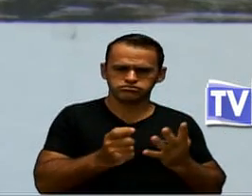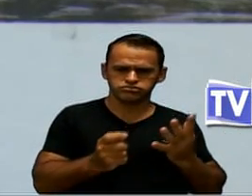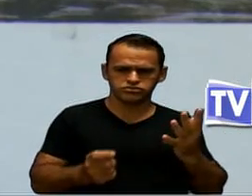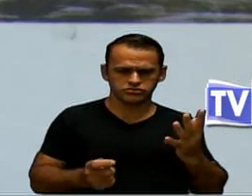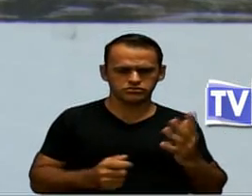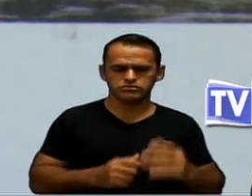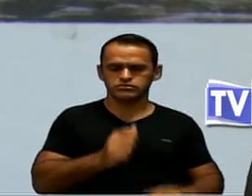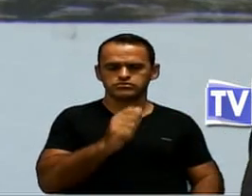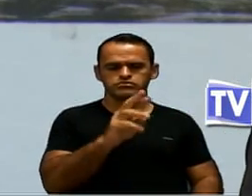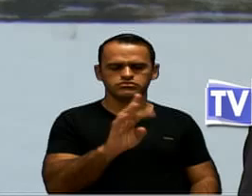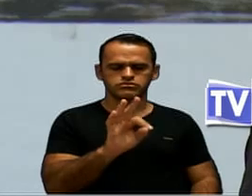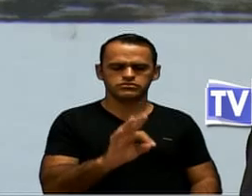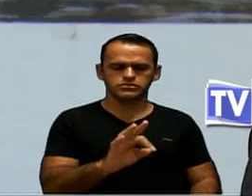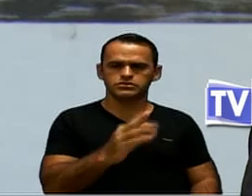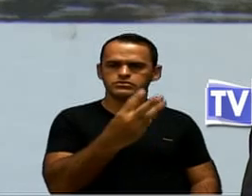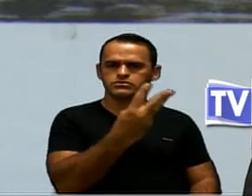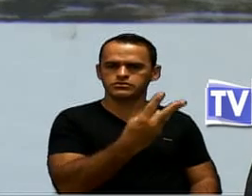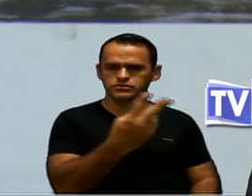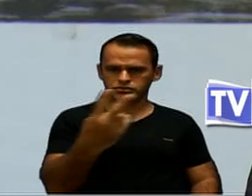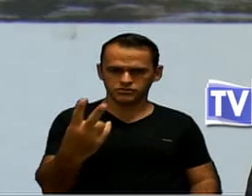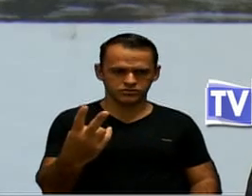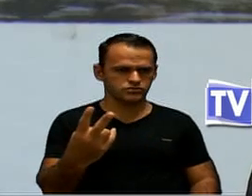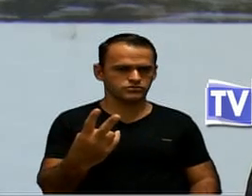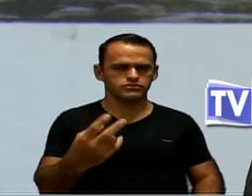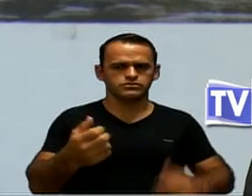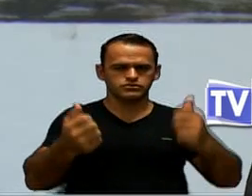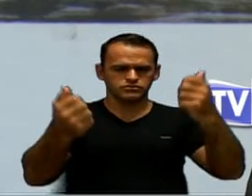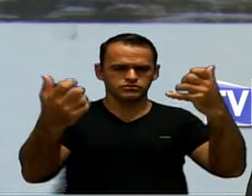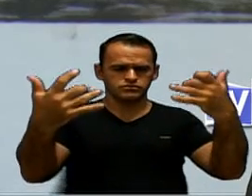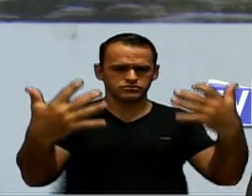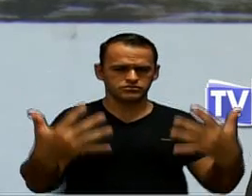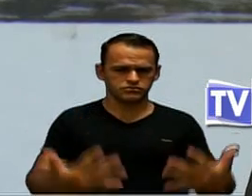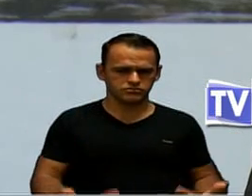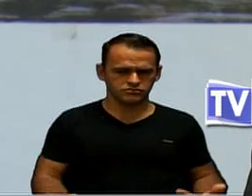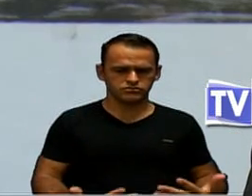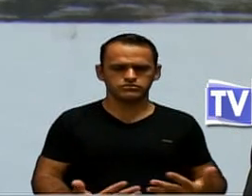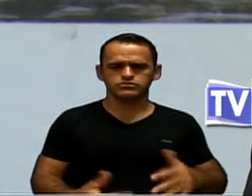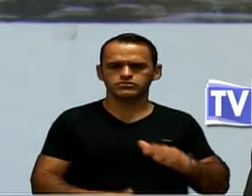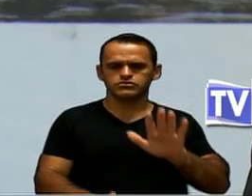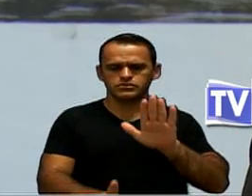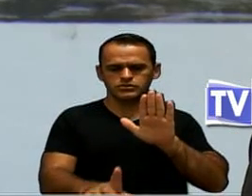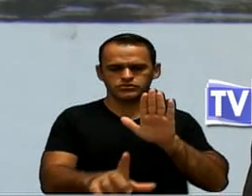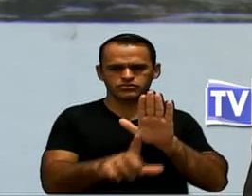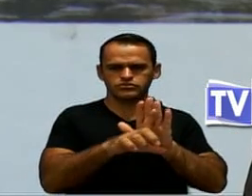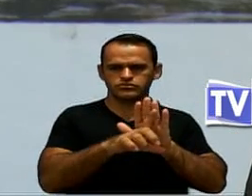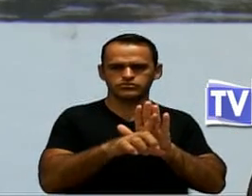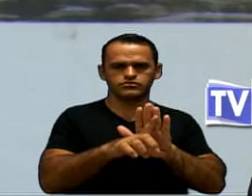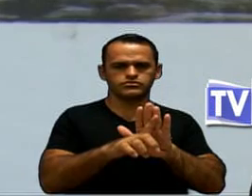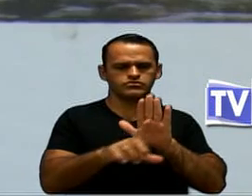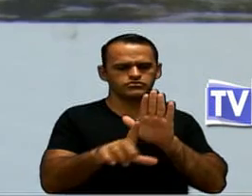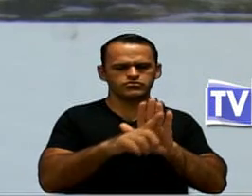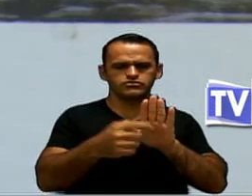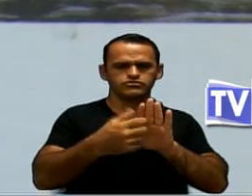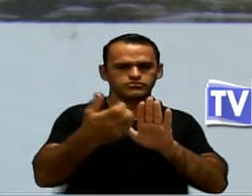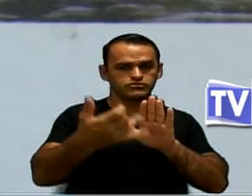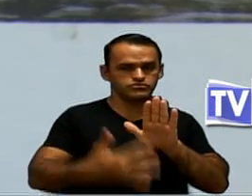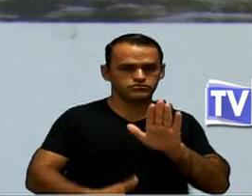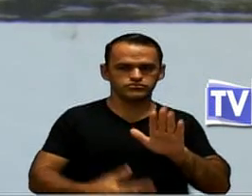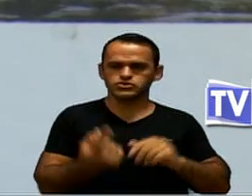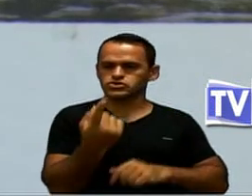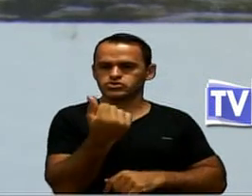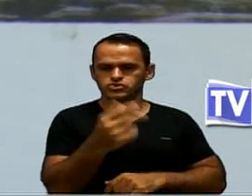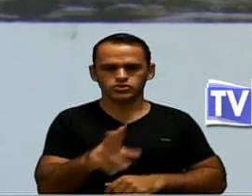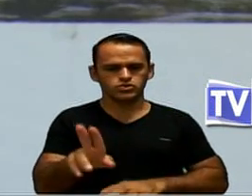O artigo 32 da Lei de Responsabilidade Fiscal não coloca nenhum tipo de exceção com relação ao projeto